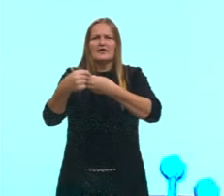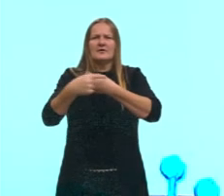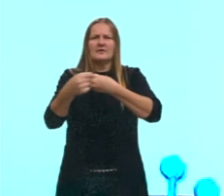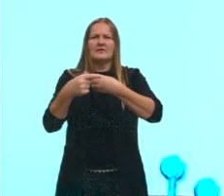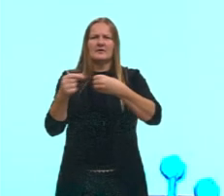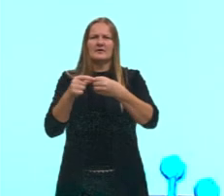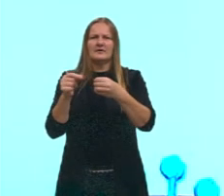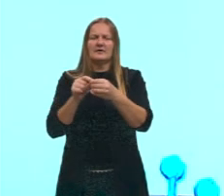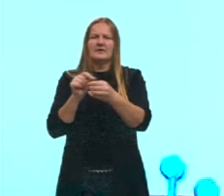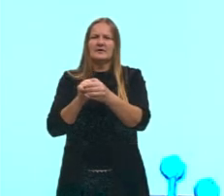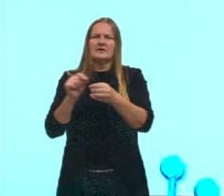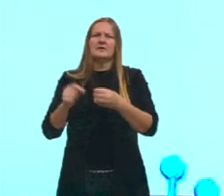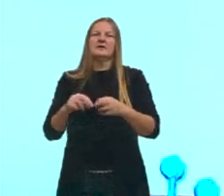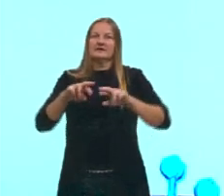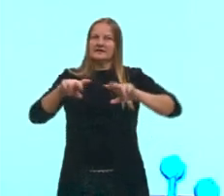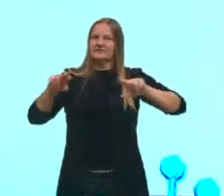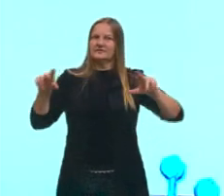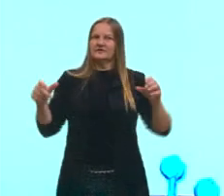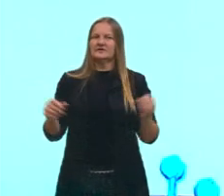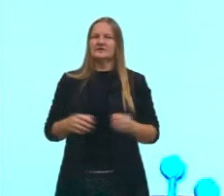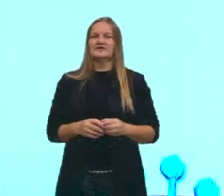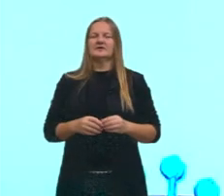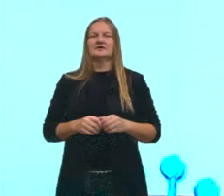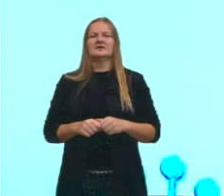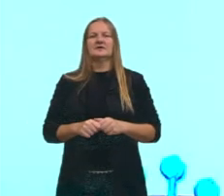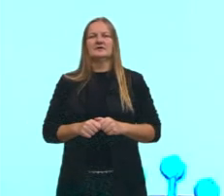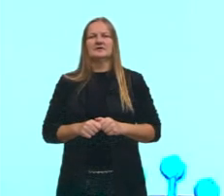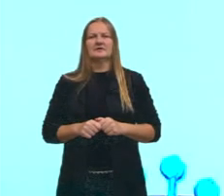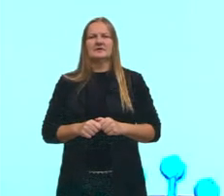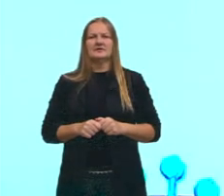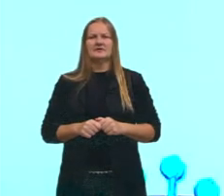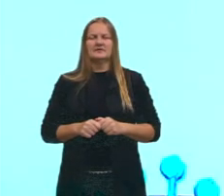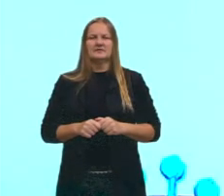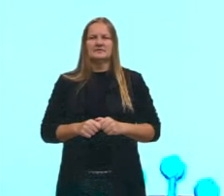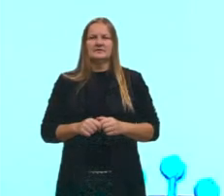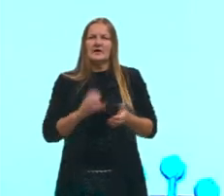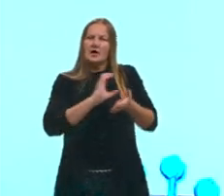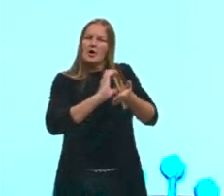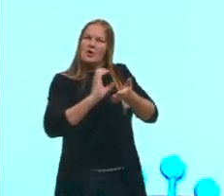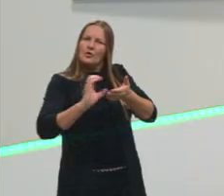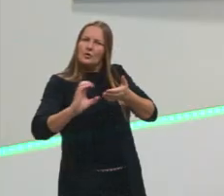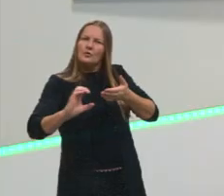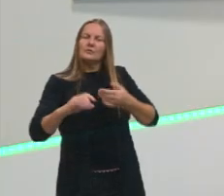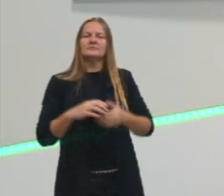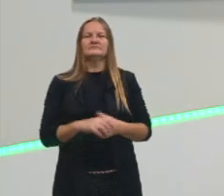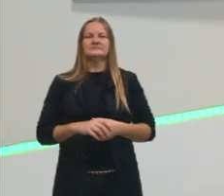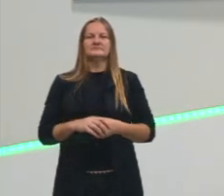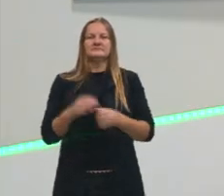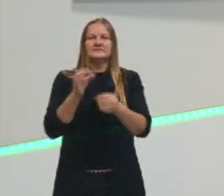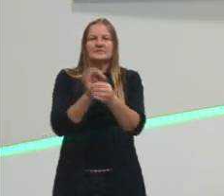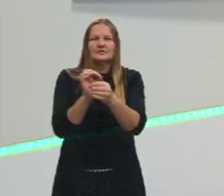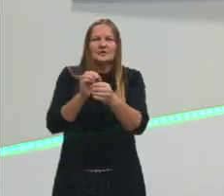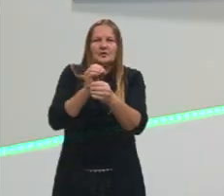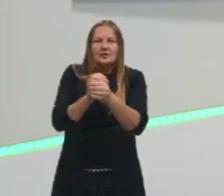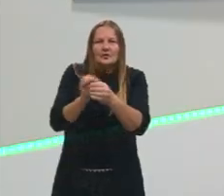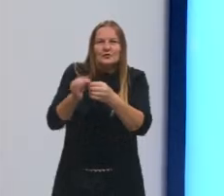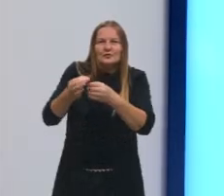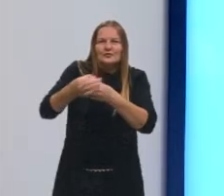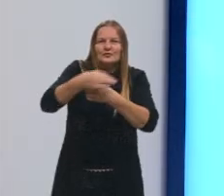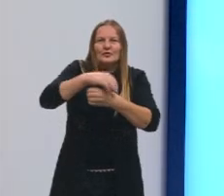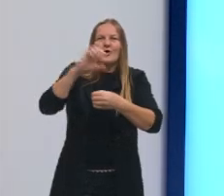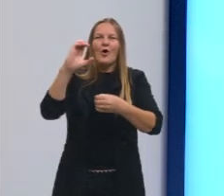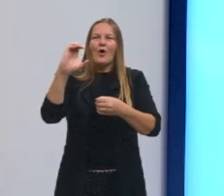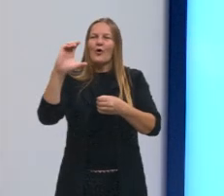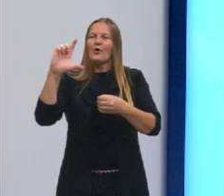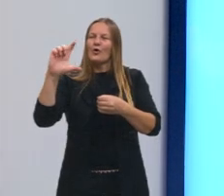plasto tá então é isso é um exemplo de célula animal eucarionte Esse é um exemplo de célula bacteriana